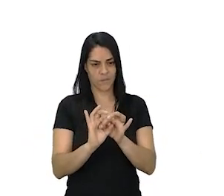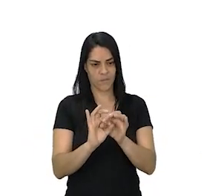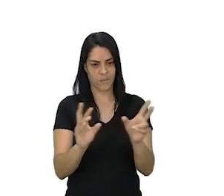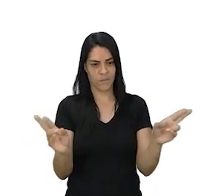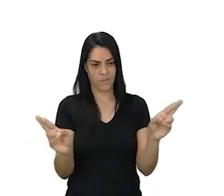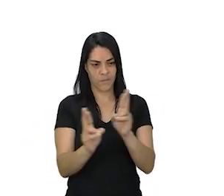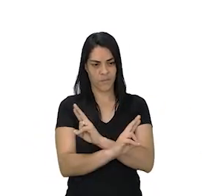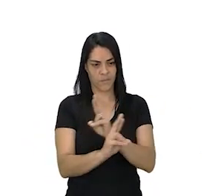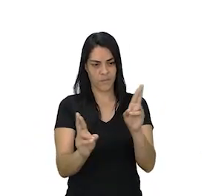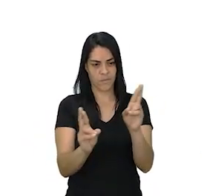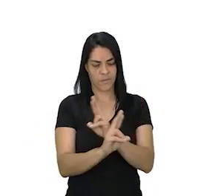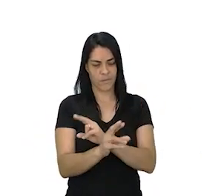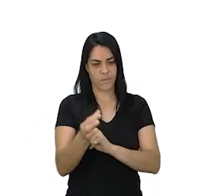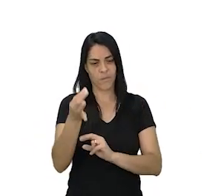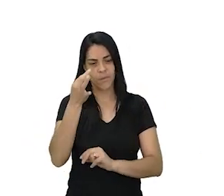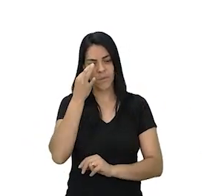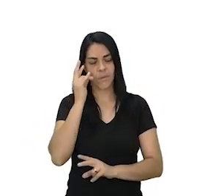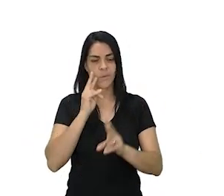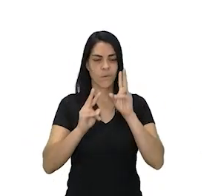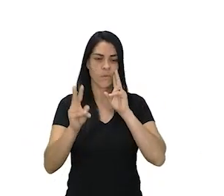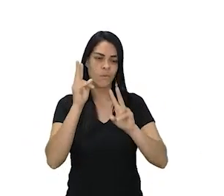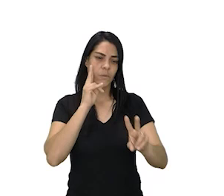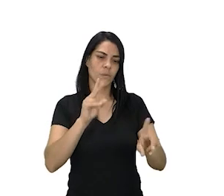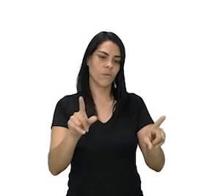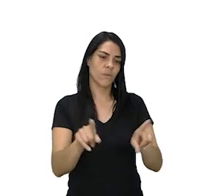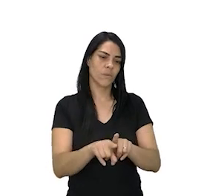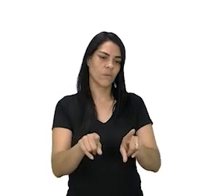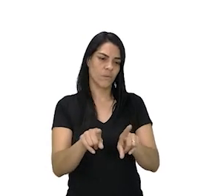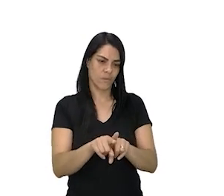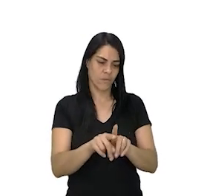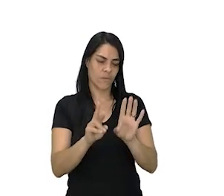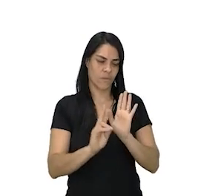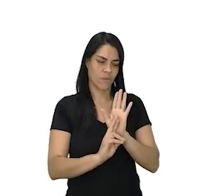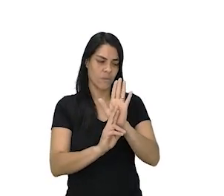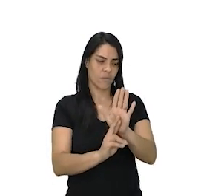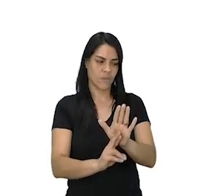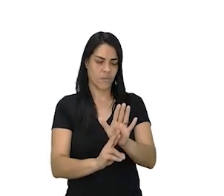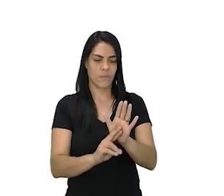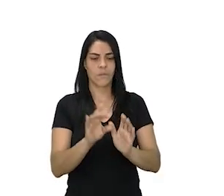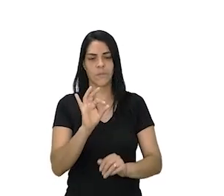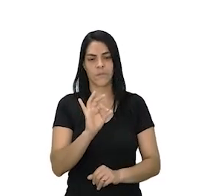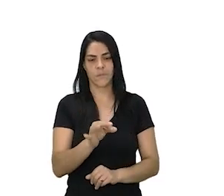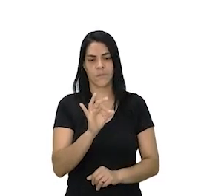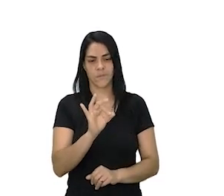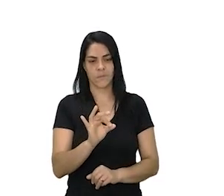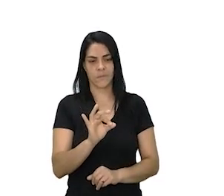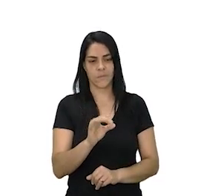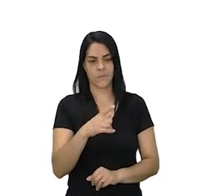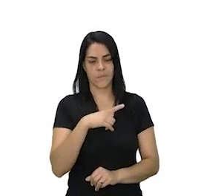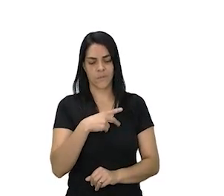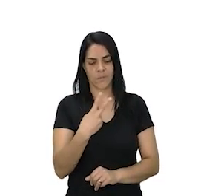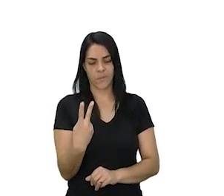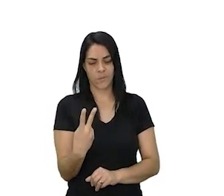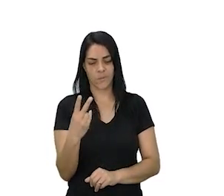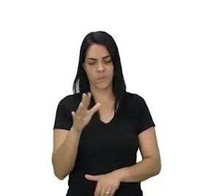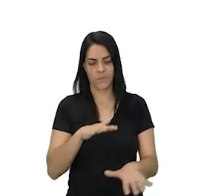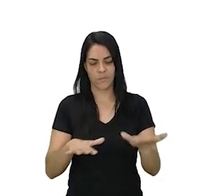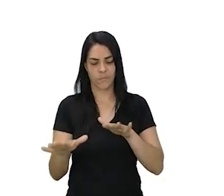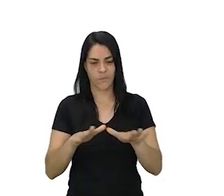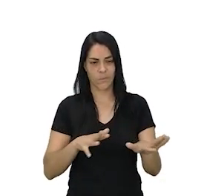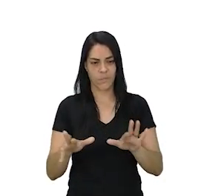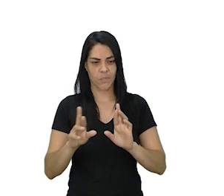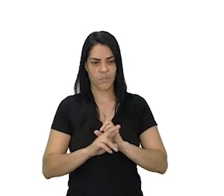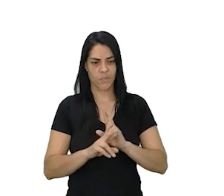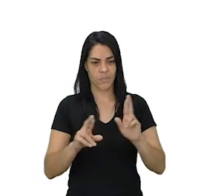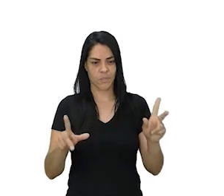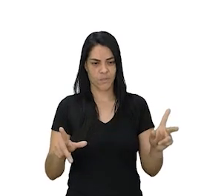que ele observa e aquilo que ele representa. Tá? Então, são dois movimentos diferentes e